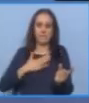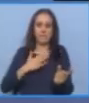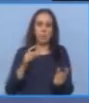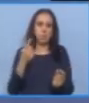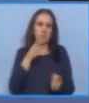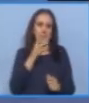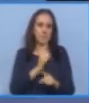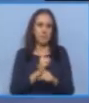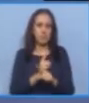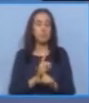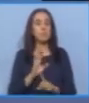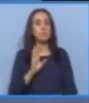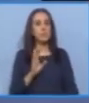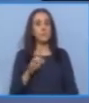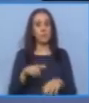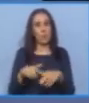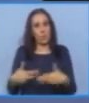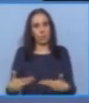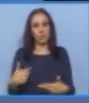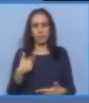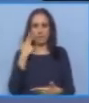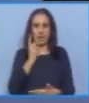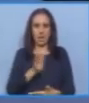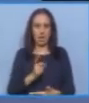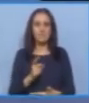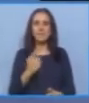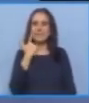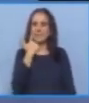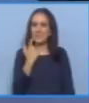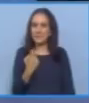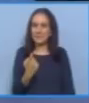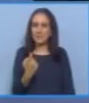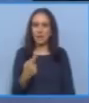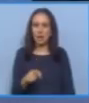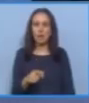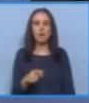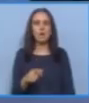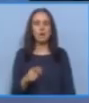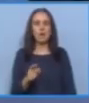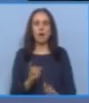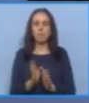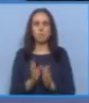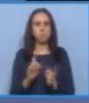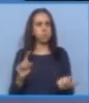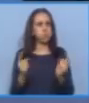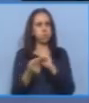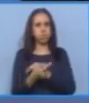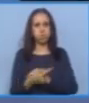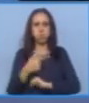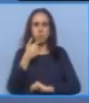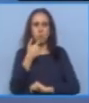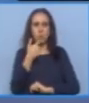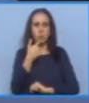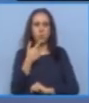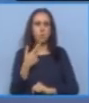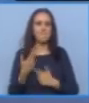mesmo. Mas hoje, porque é aqui que nós vivemos, nota-se que há uma polarização enorme. Não sei se